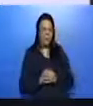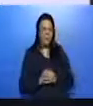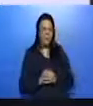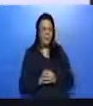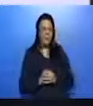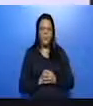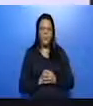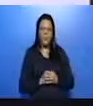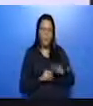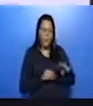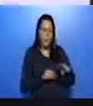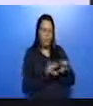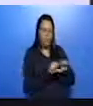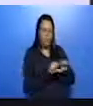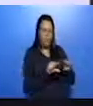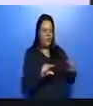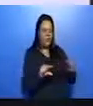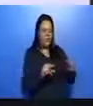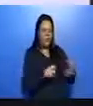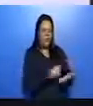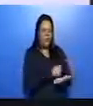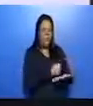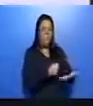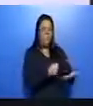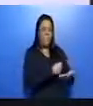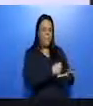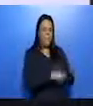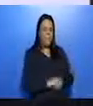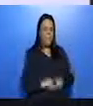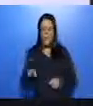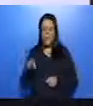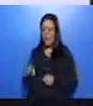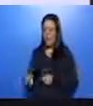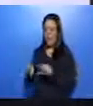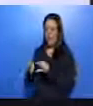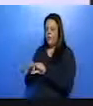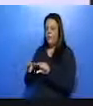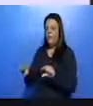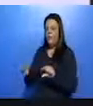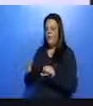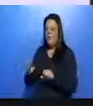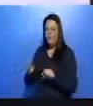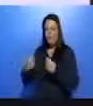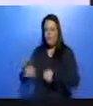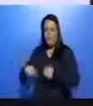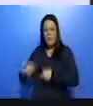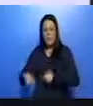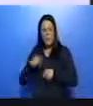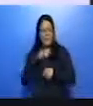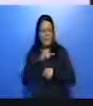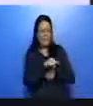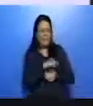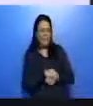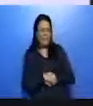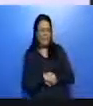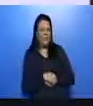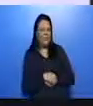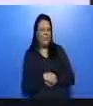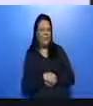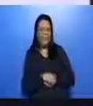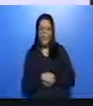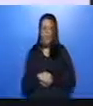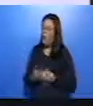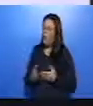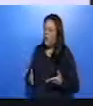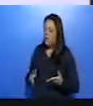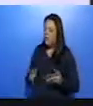a base. Porque a minha oração, segunda oração aqui, ela é dependente de que nos esforcemos